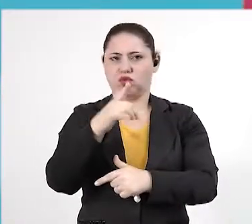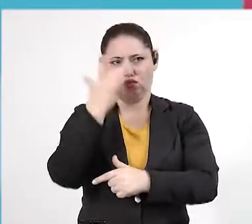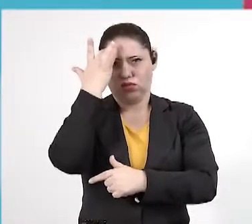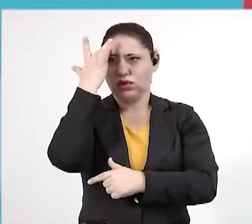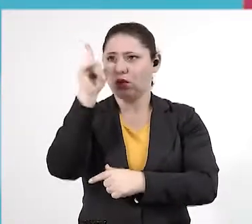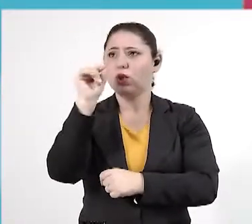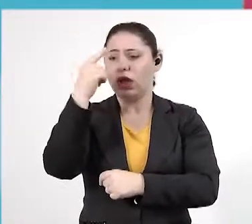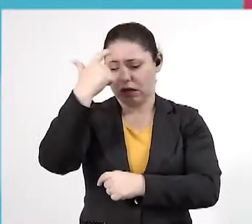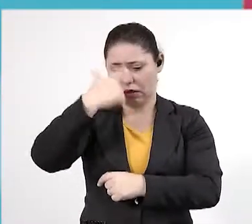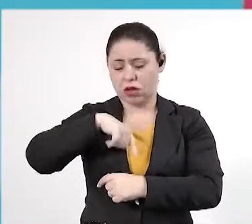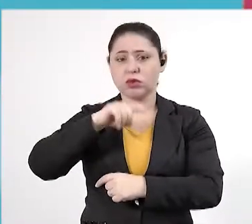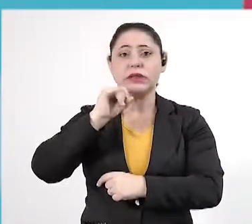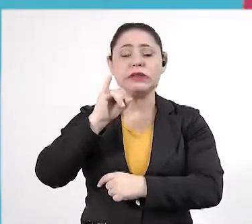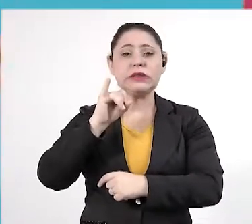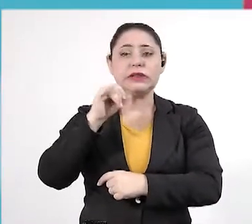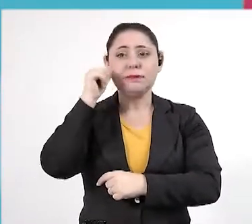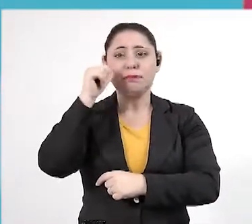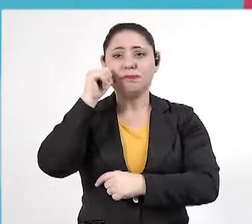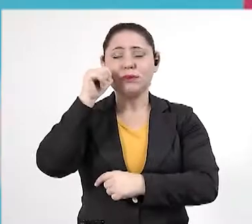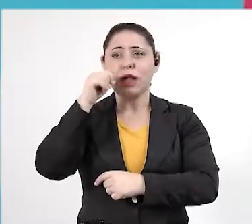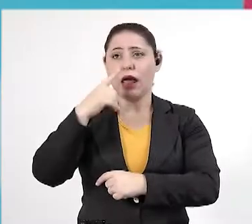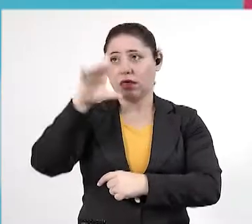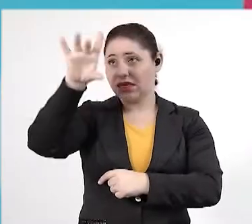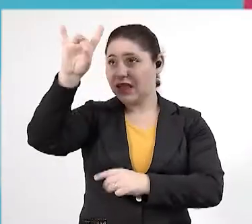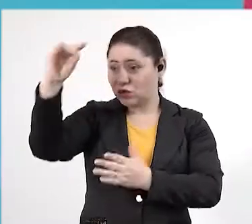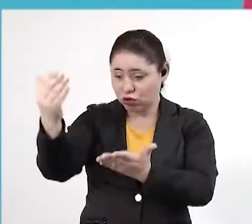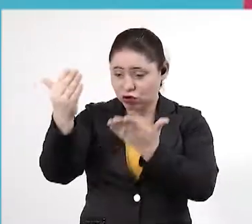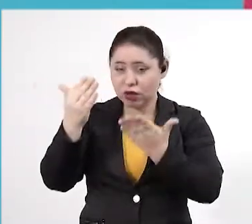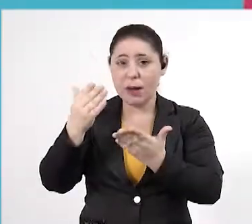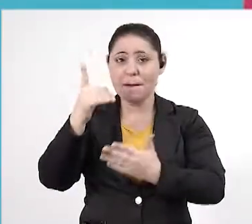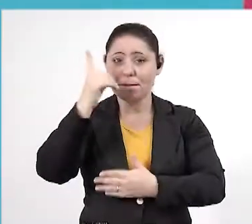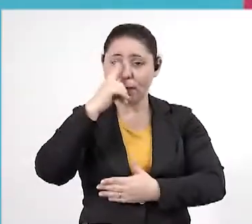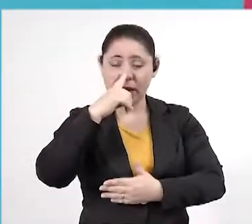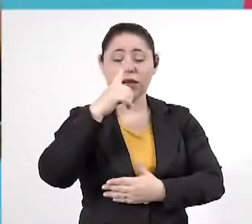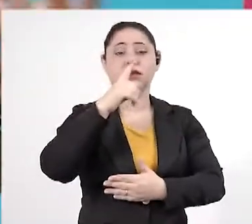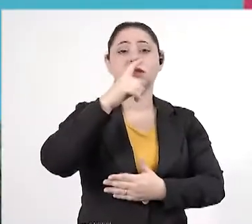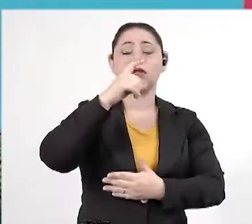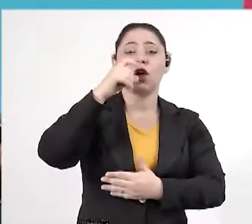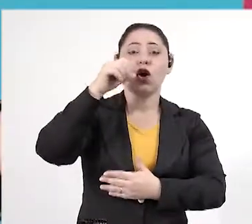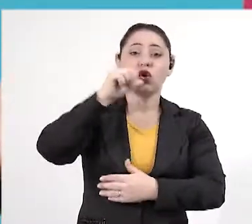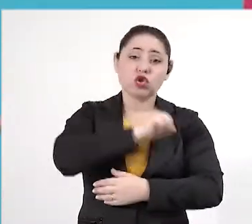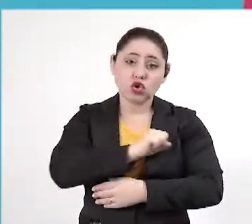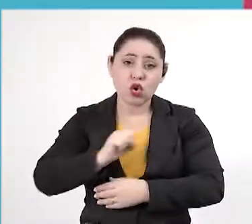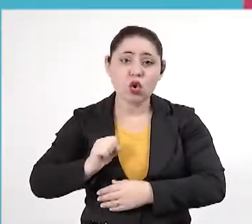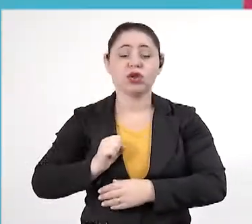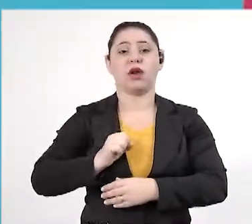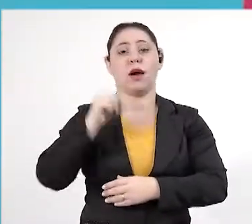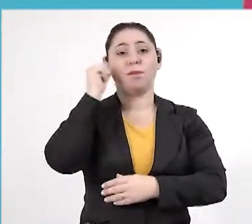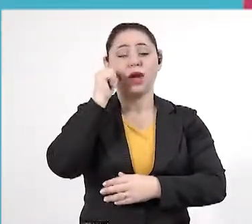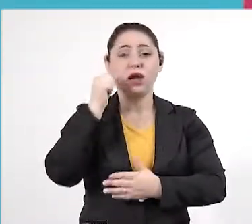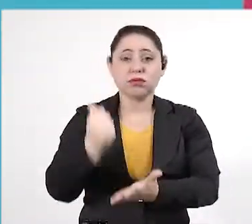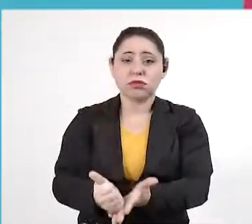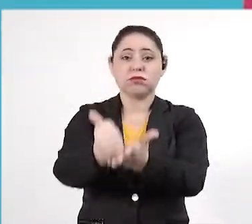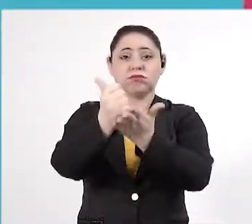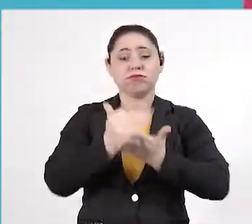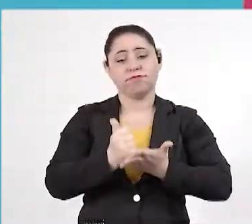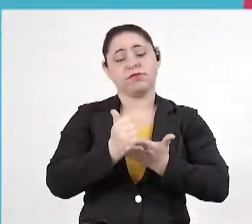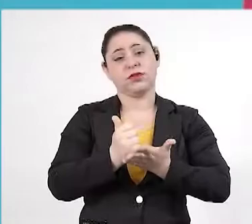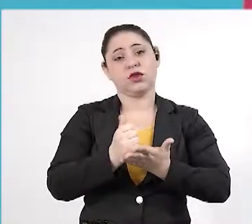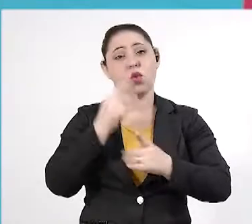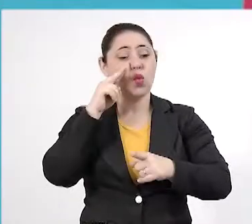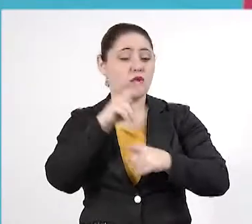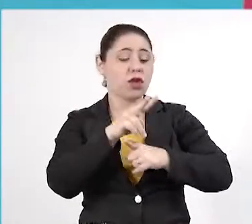não sei o que seria de mim se não fossem as mulheres que Deus colocou na minha vida. Minha mãe, minha sogra, as mulheres que me